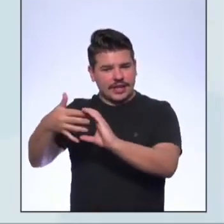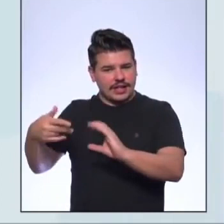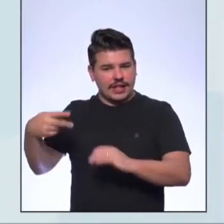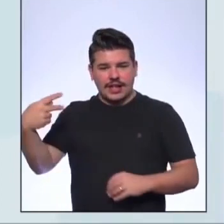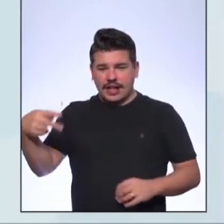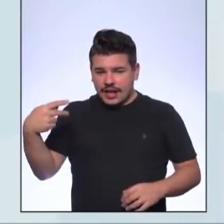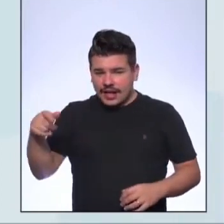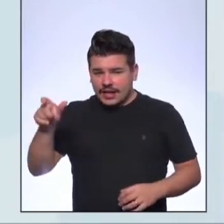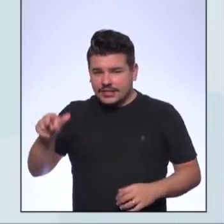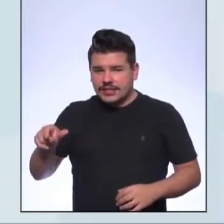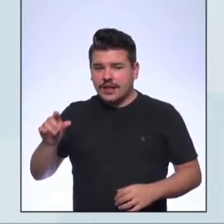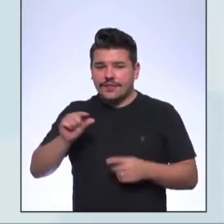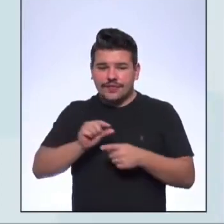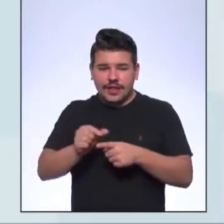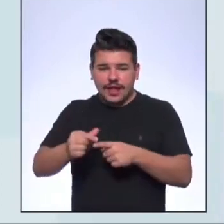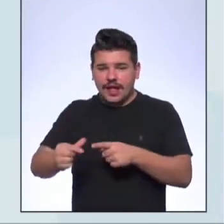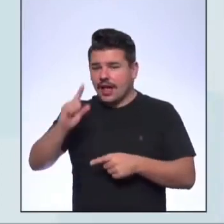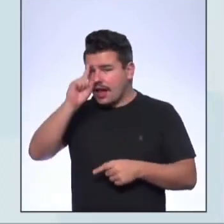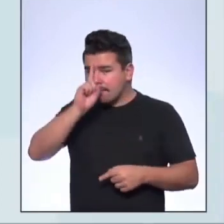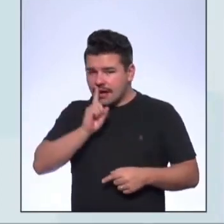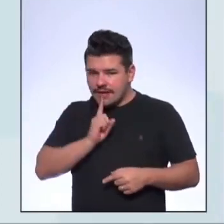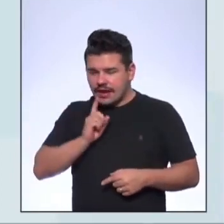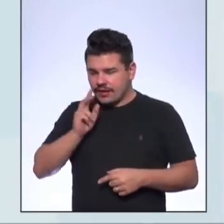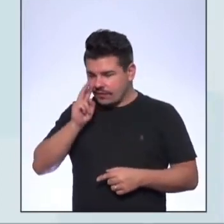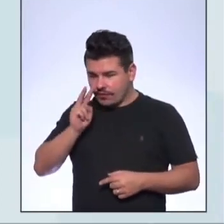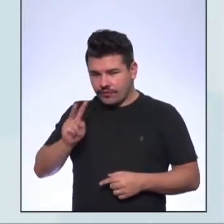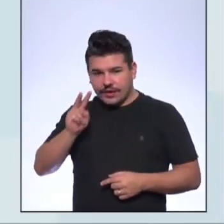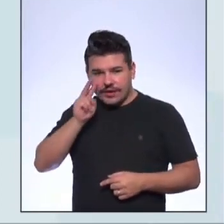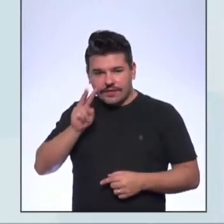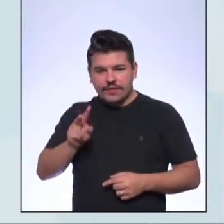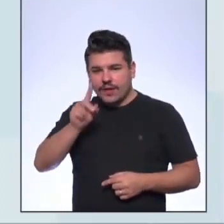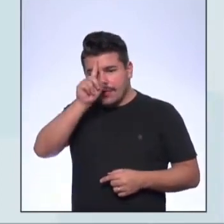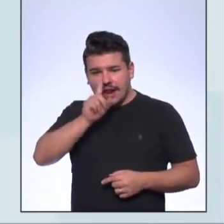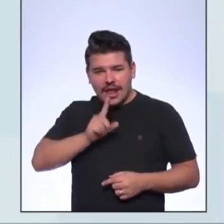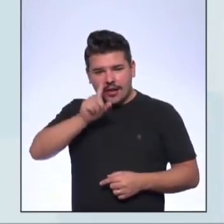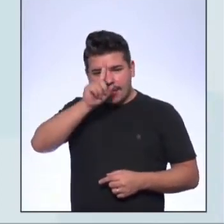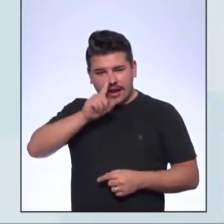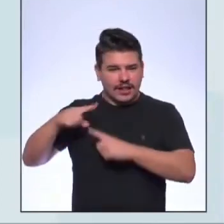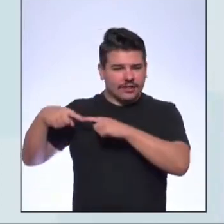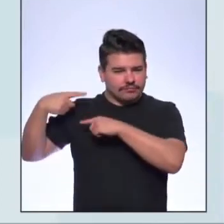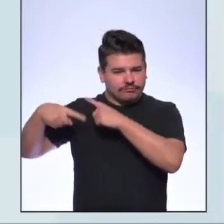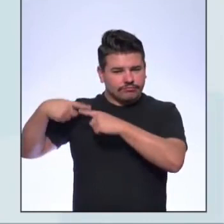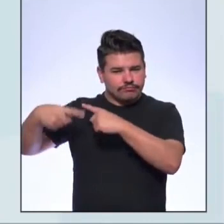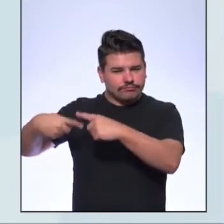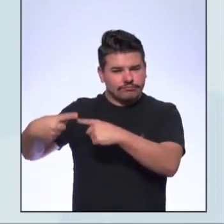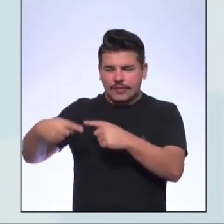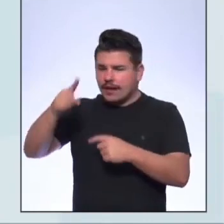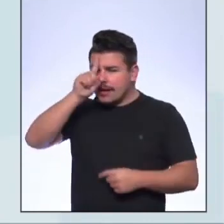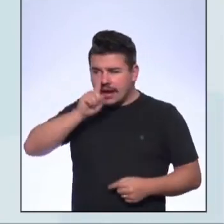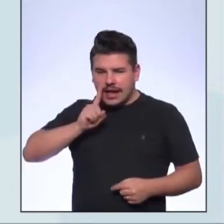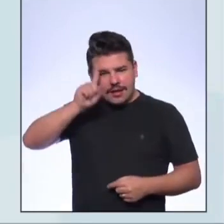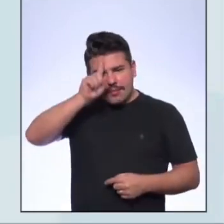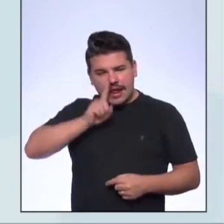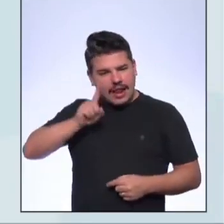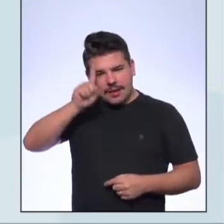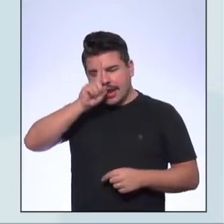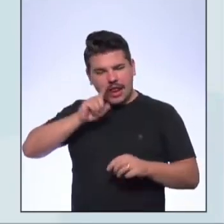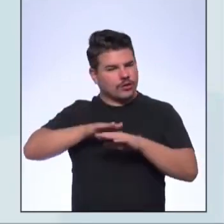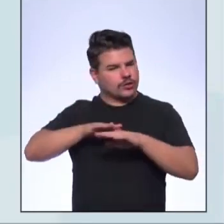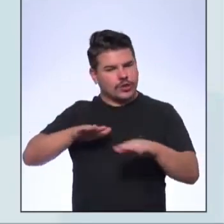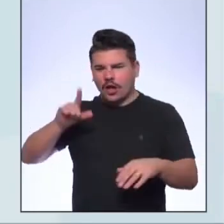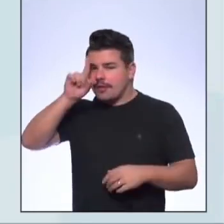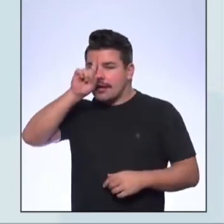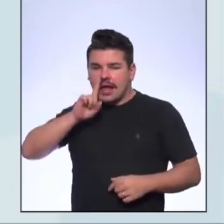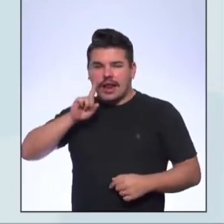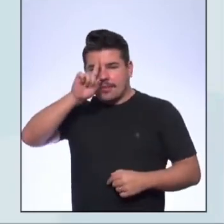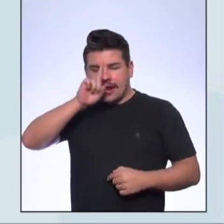ervilha amarela. Então eu vou ficar observando. Ele percebeu que por várias gerações aquela planta só produzia